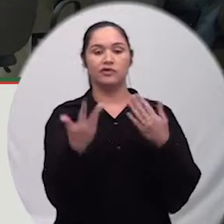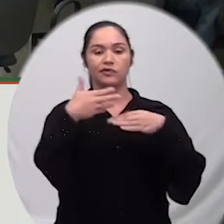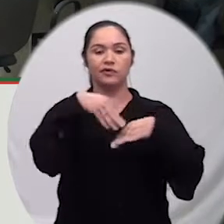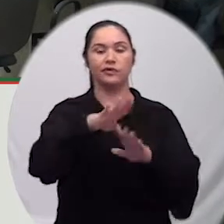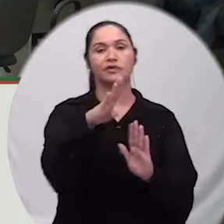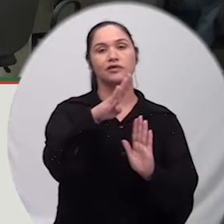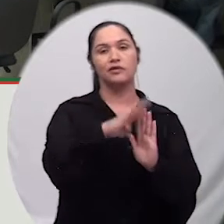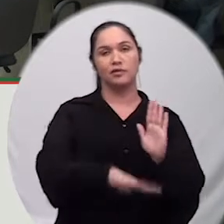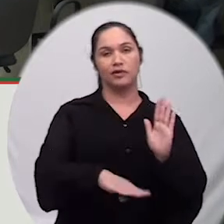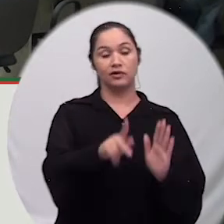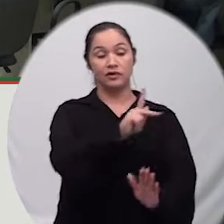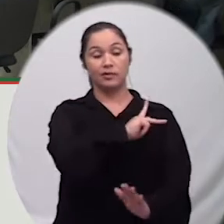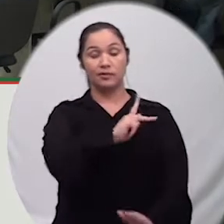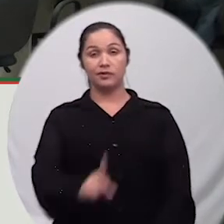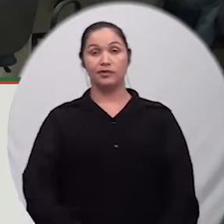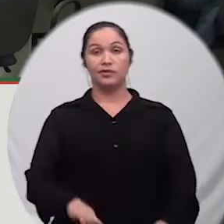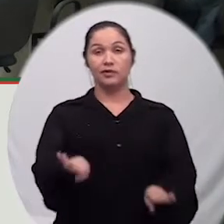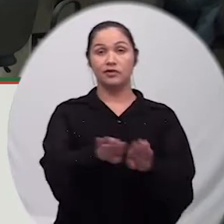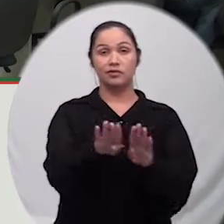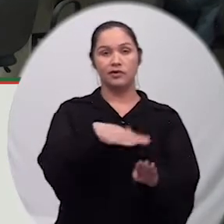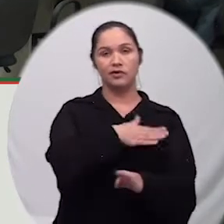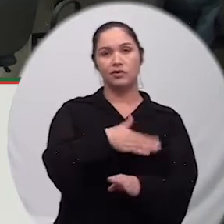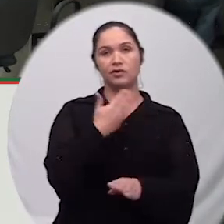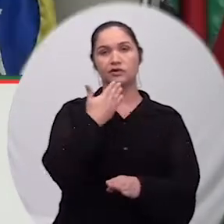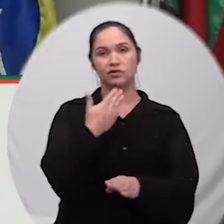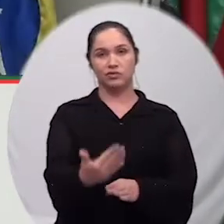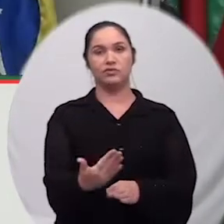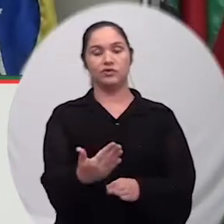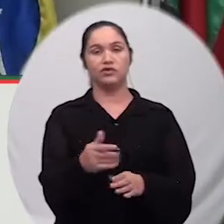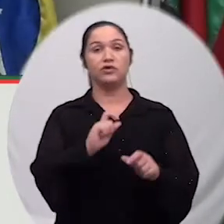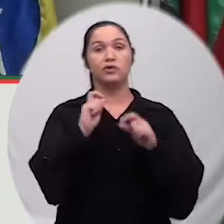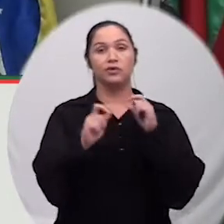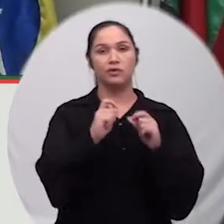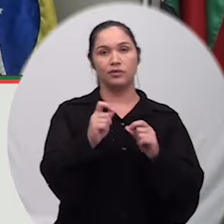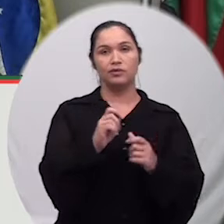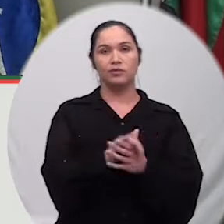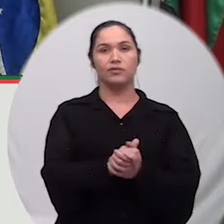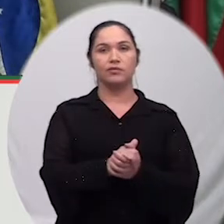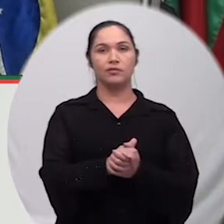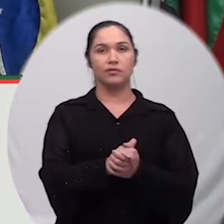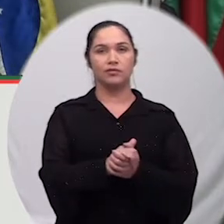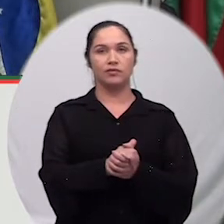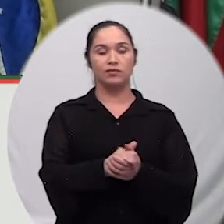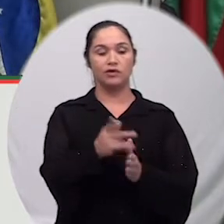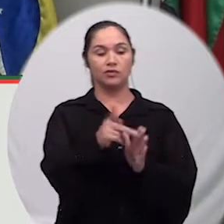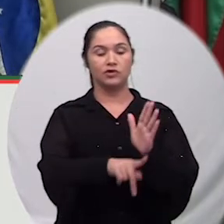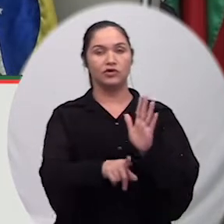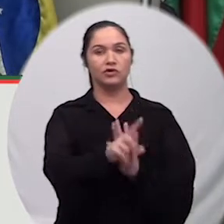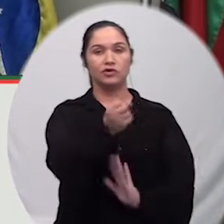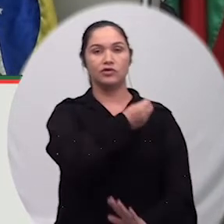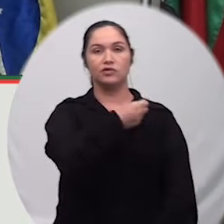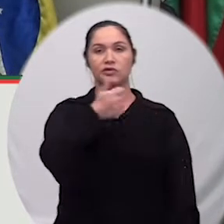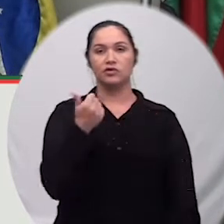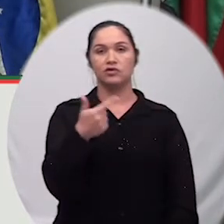unanimidade. Senhor presidente, também gostaria de pedir o adiamento por tempo indeterminado do PE número 124.